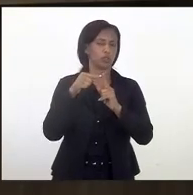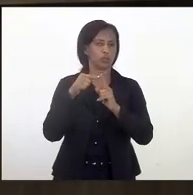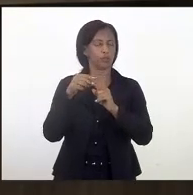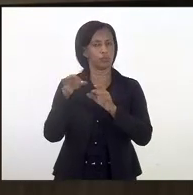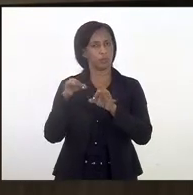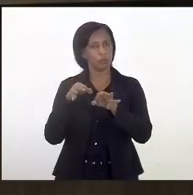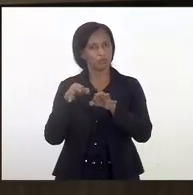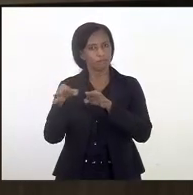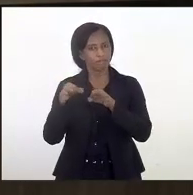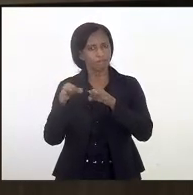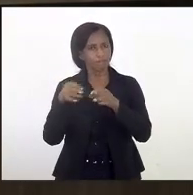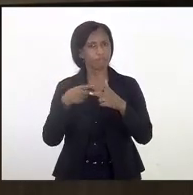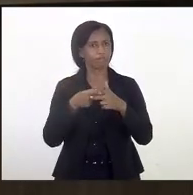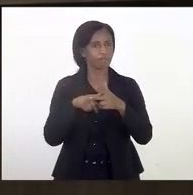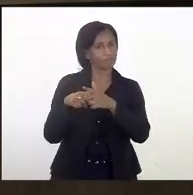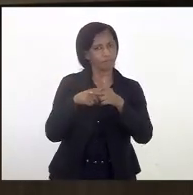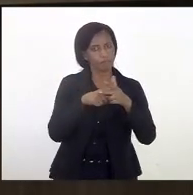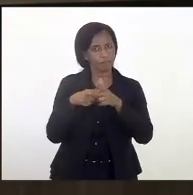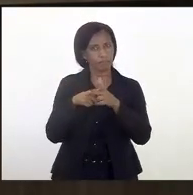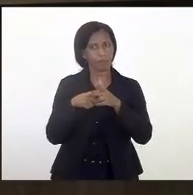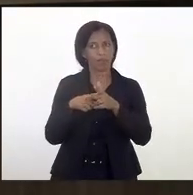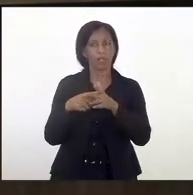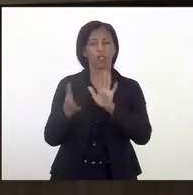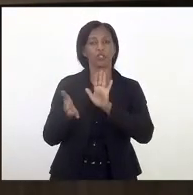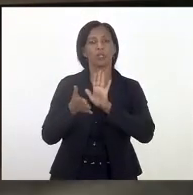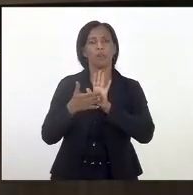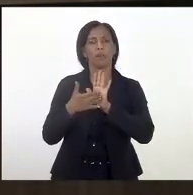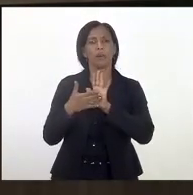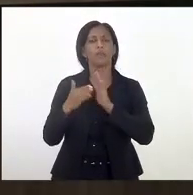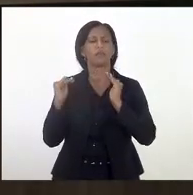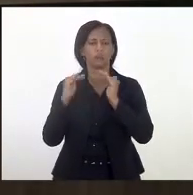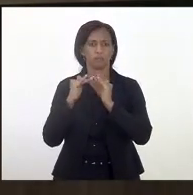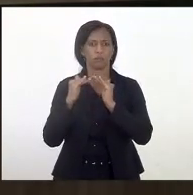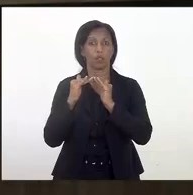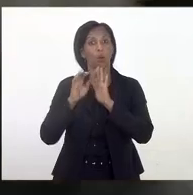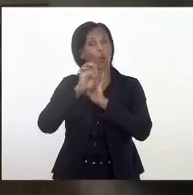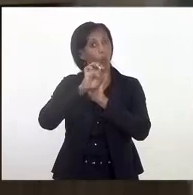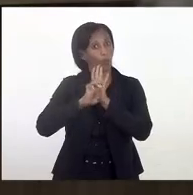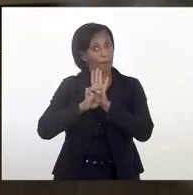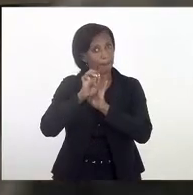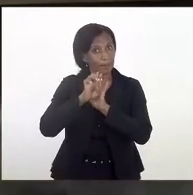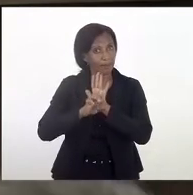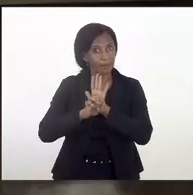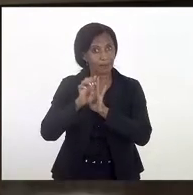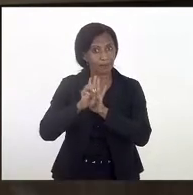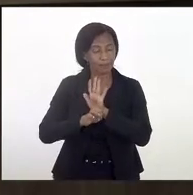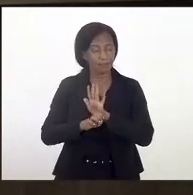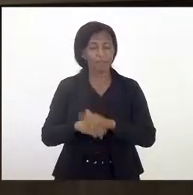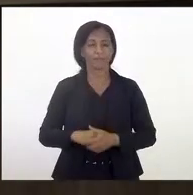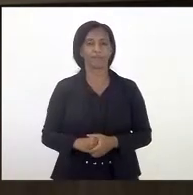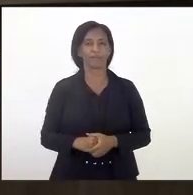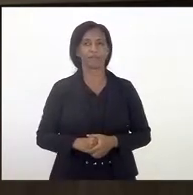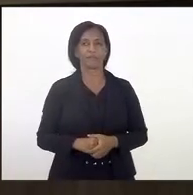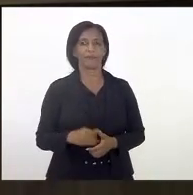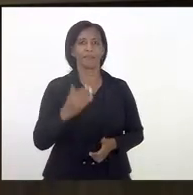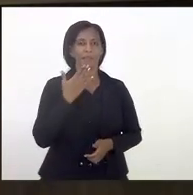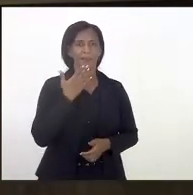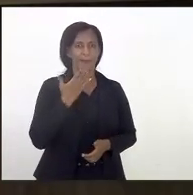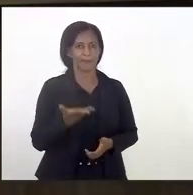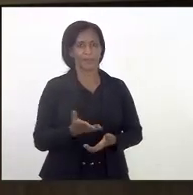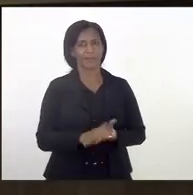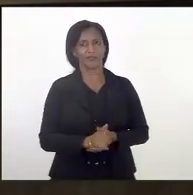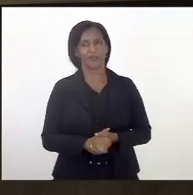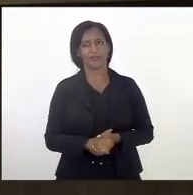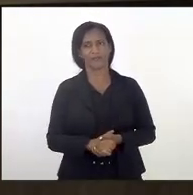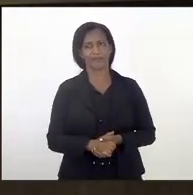aperfeiçoar o projeto é a gente dá o parecer favorável com a emenda pedindo